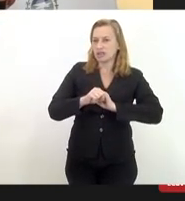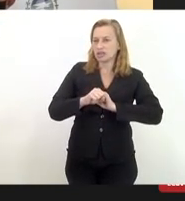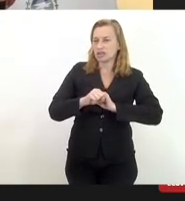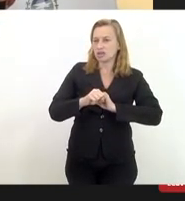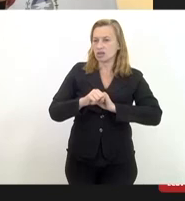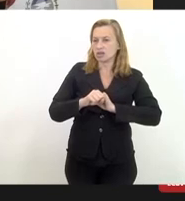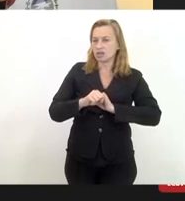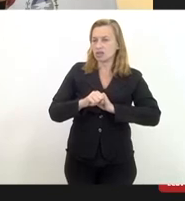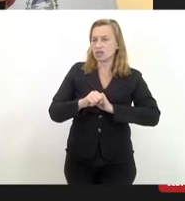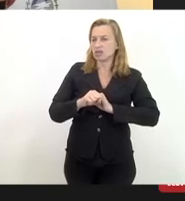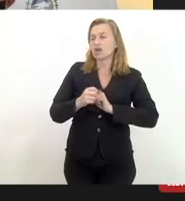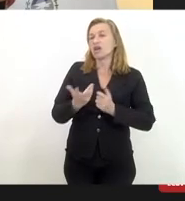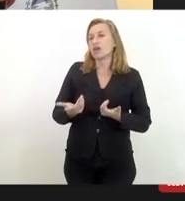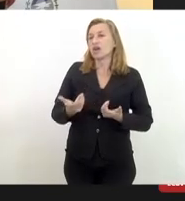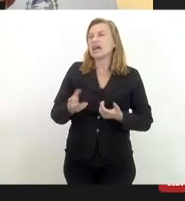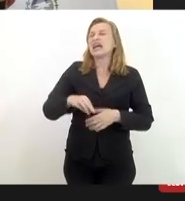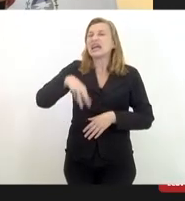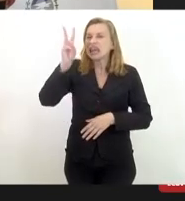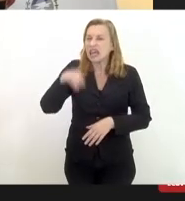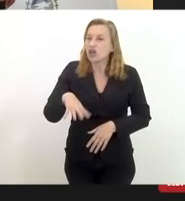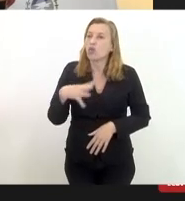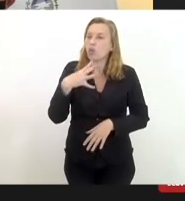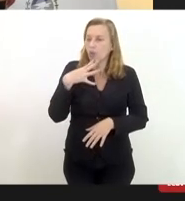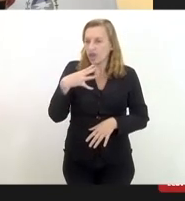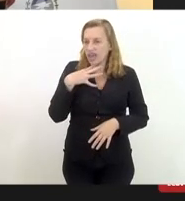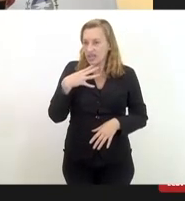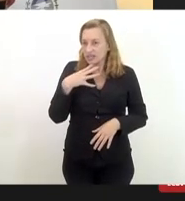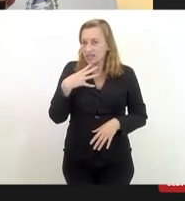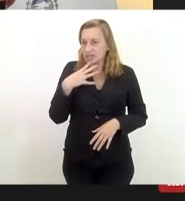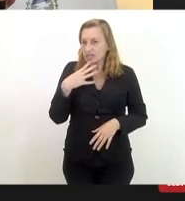são, às vezes, não são muito simples de misturar